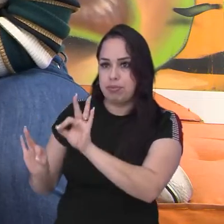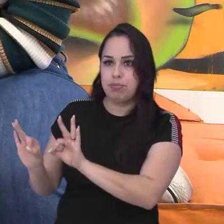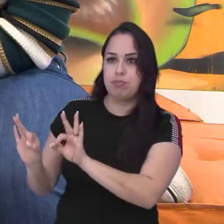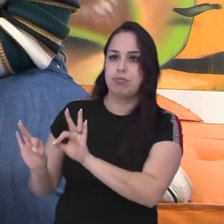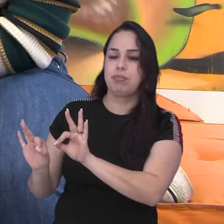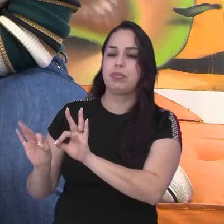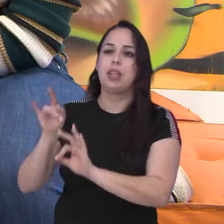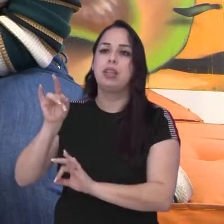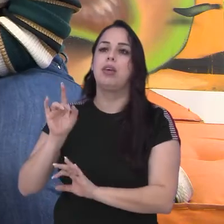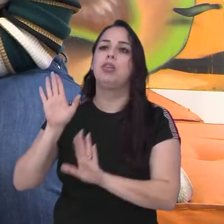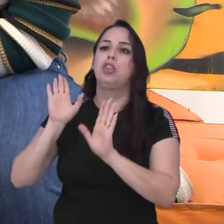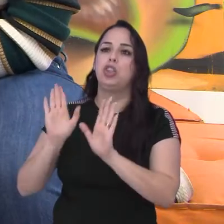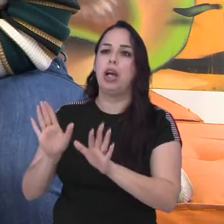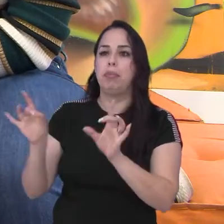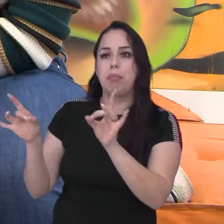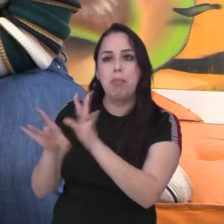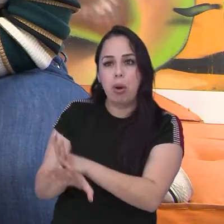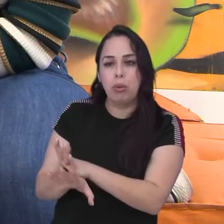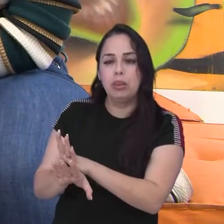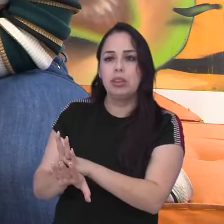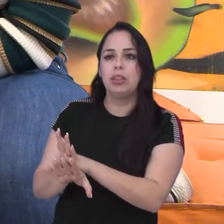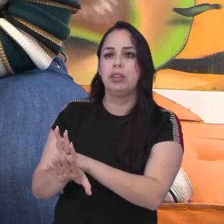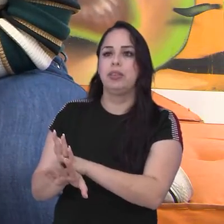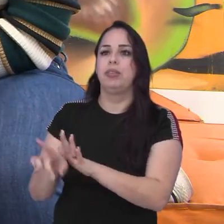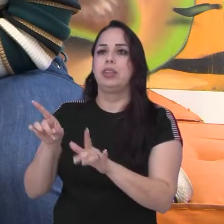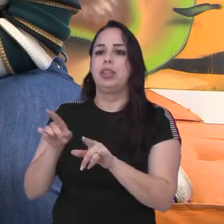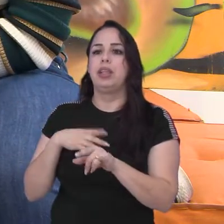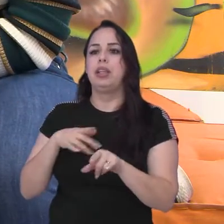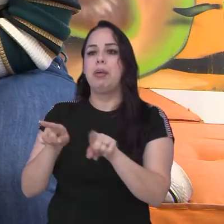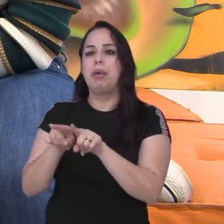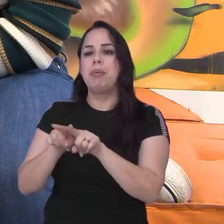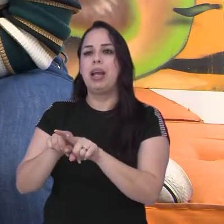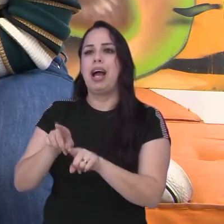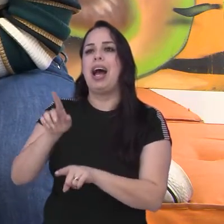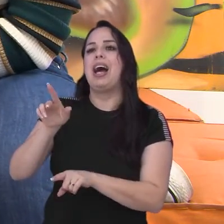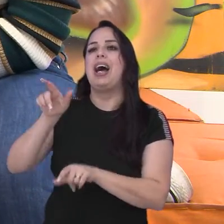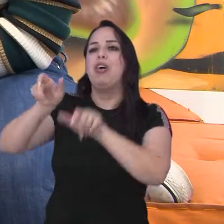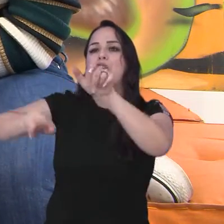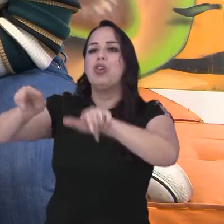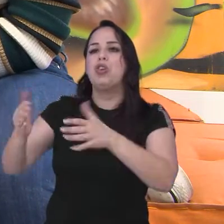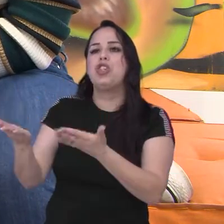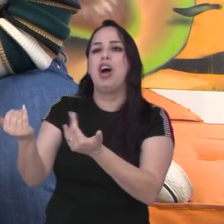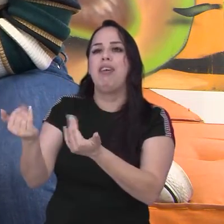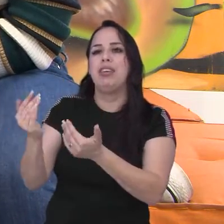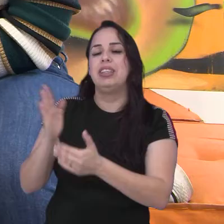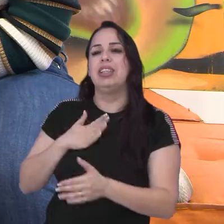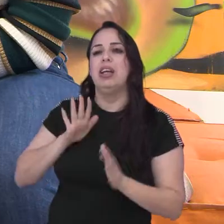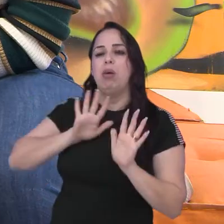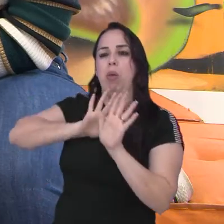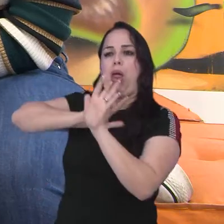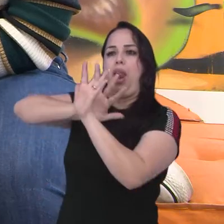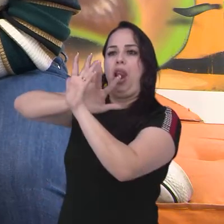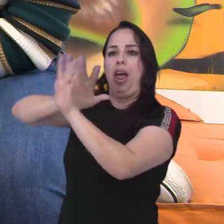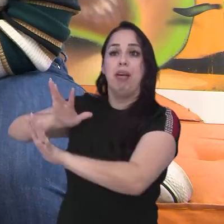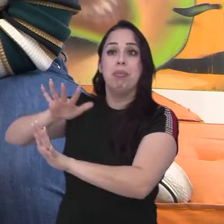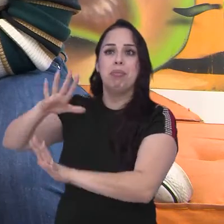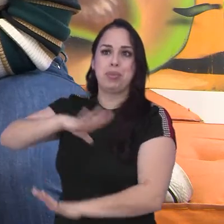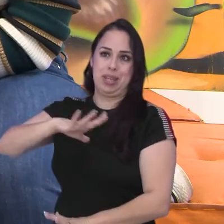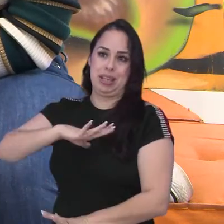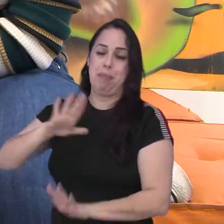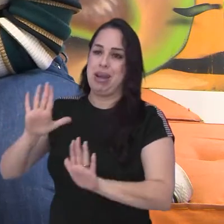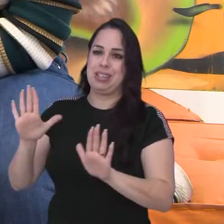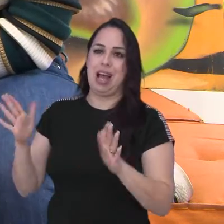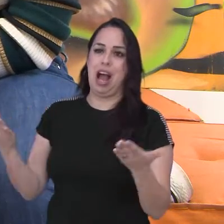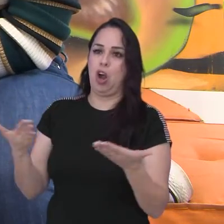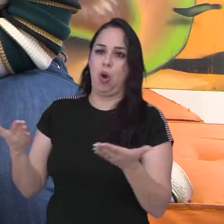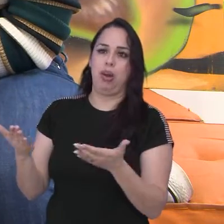conta daquilo que ela foi criada, que é aquilo que eu falei, que era a juventude no centro da cidade, só que a juventude agora não quer vir pro centro da cidade, né? E aí,